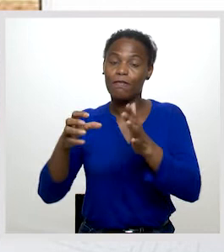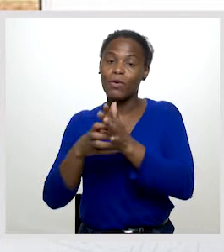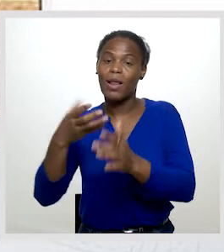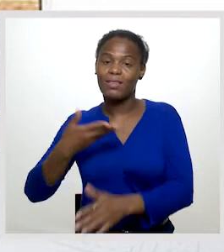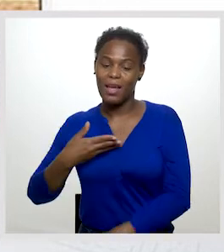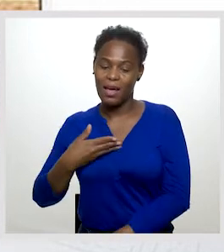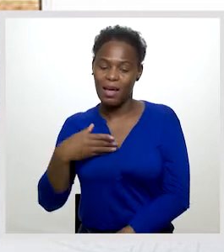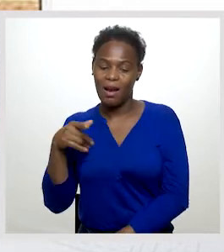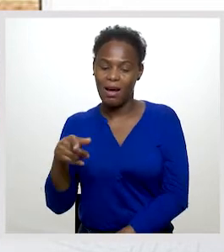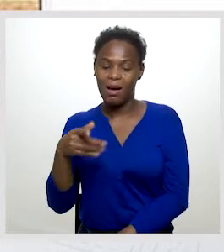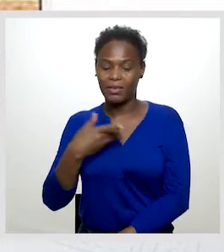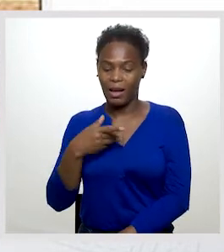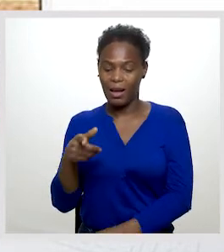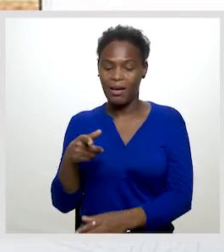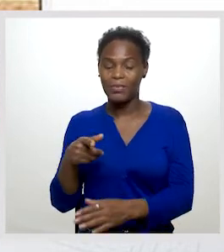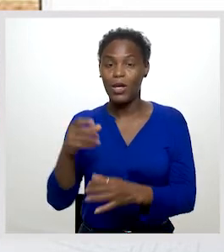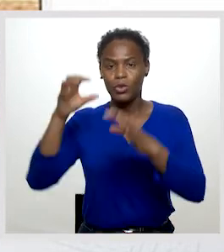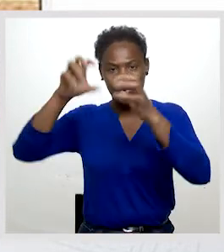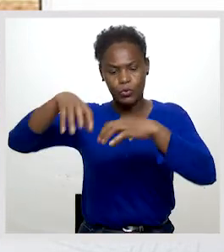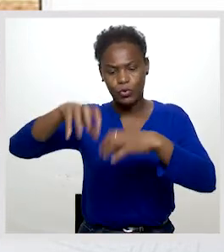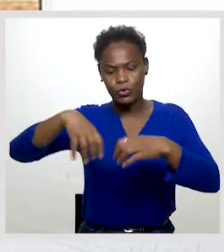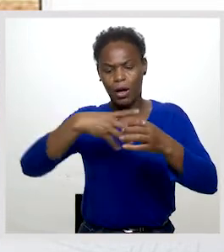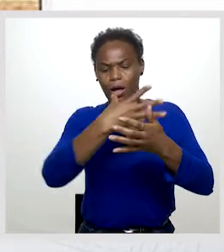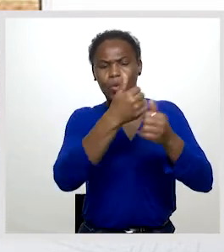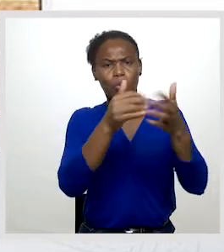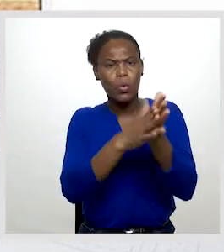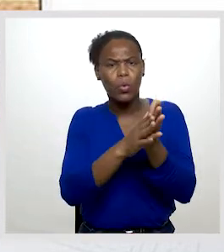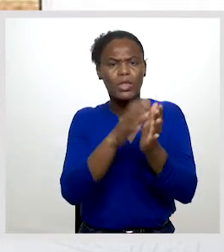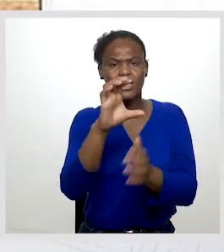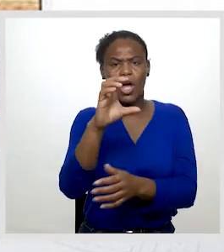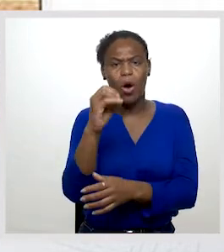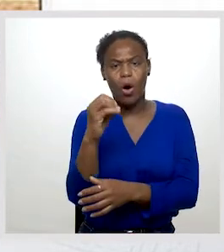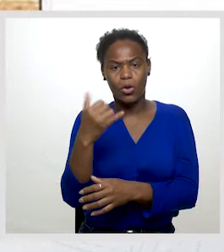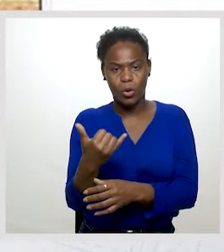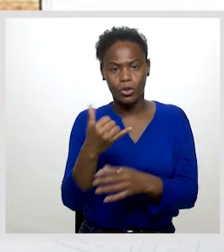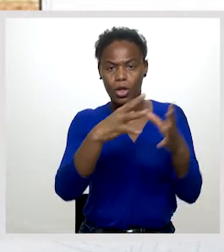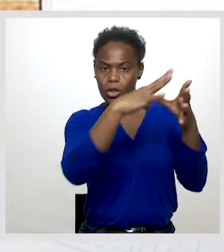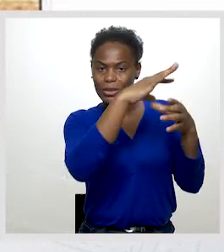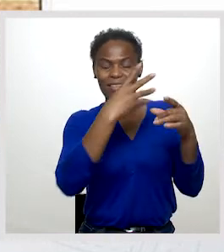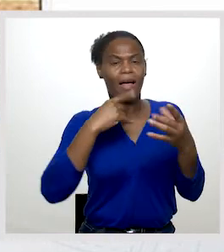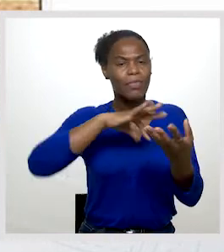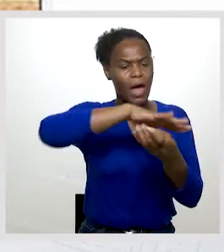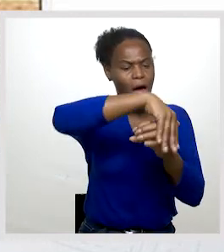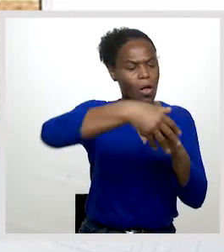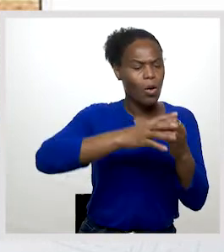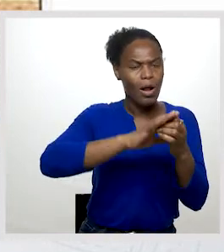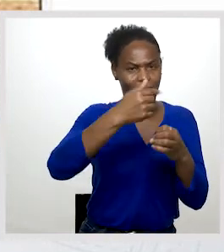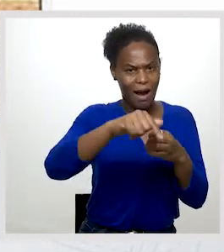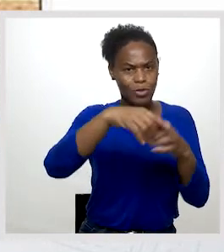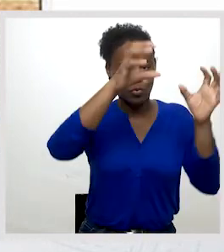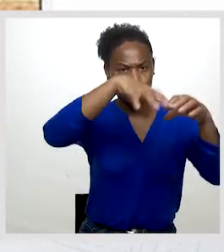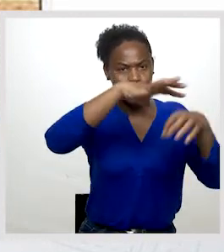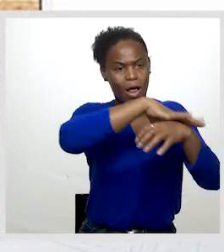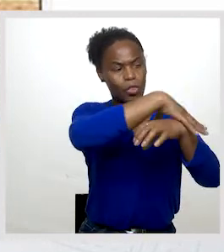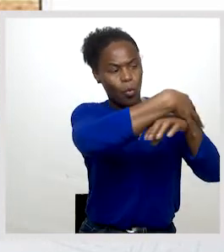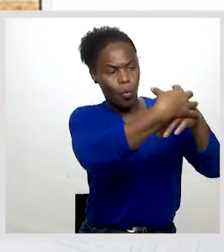figura D, essa queda da chuva arrastou todos os CO2 que existiam na superfície ou